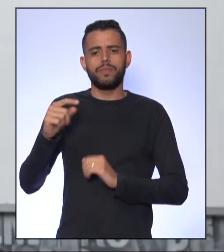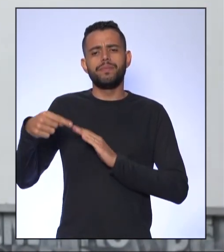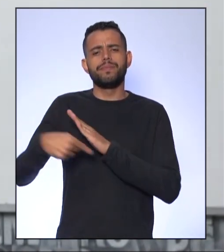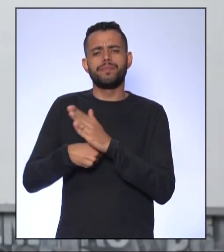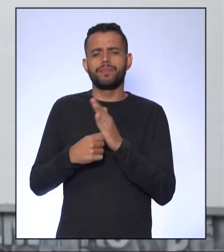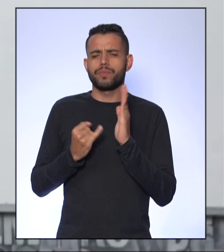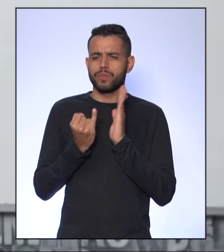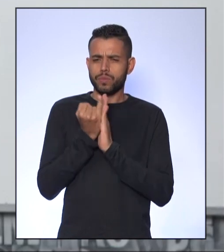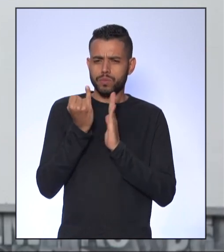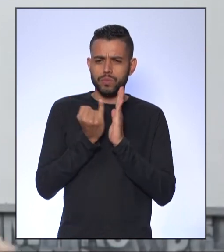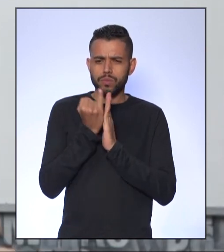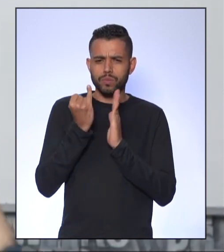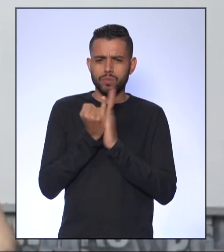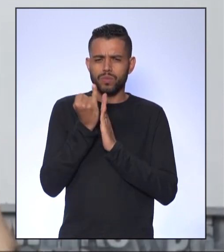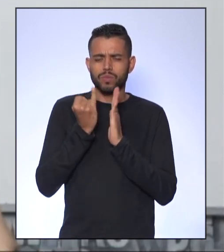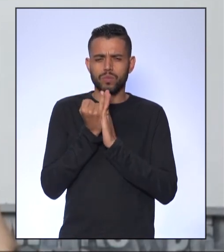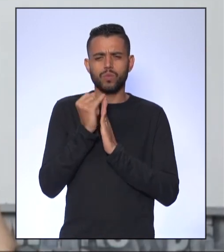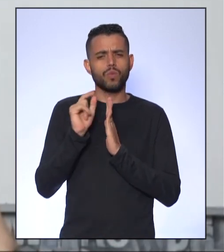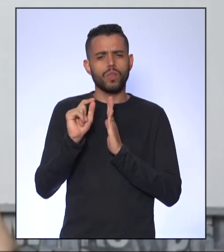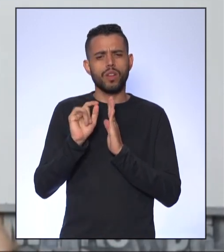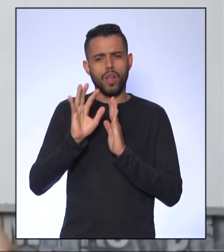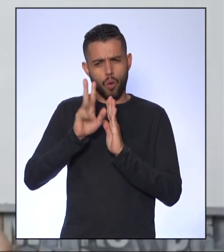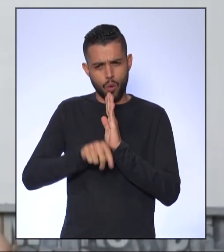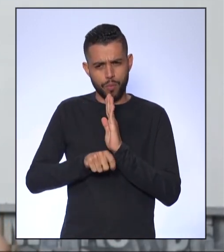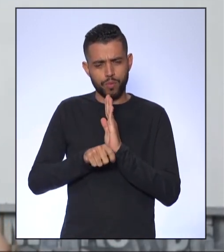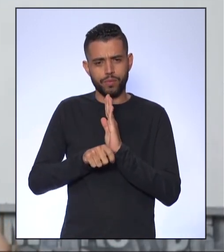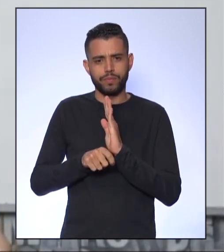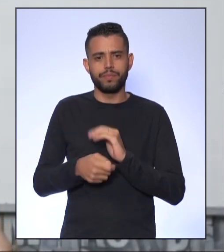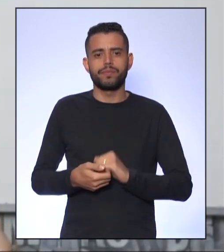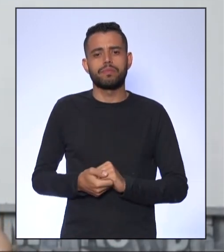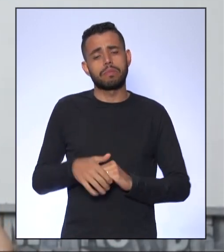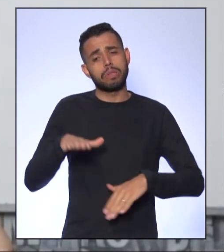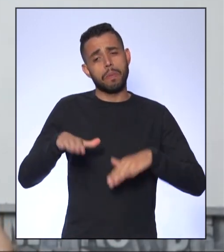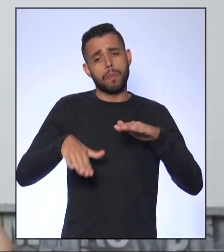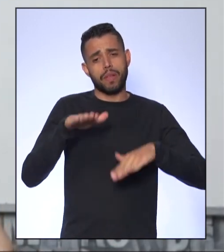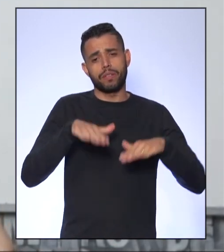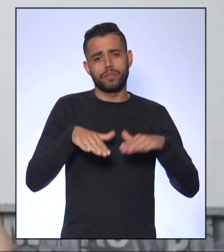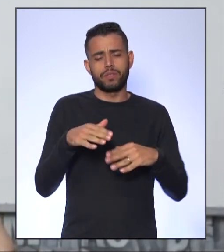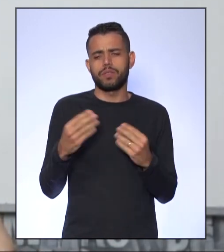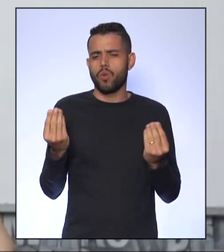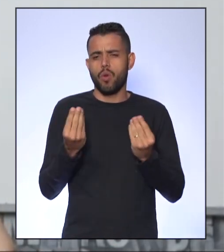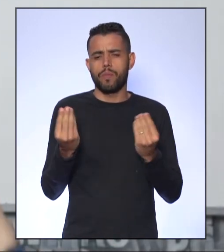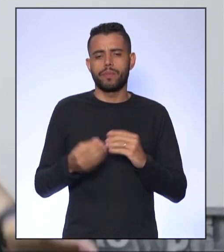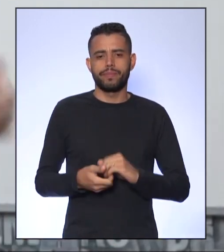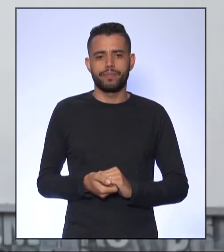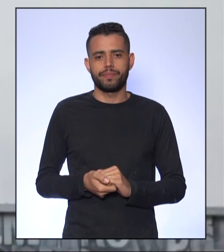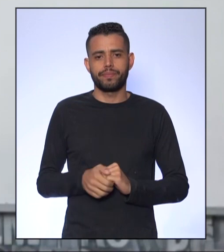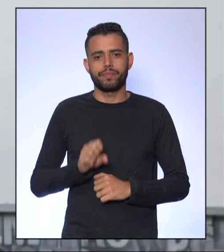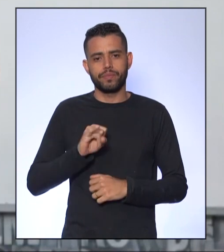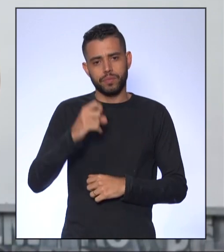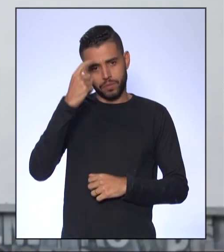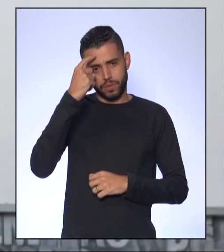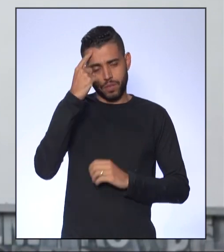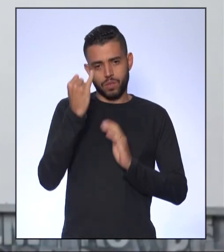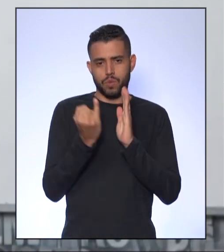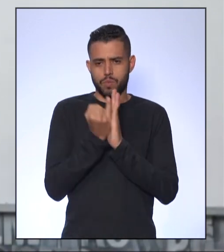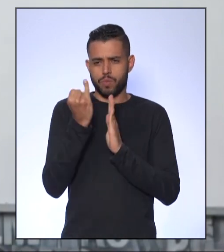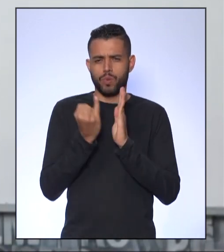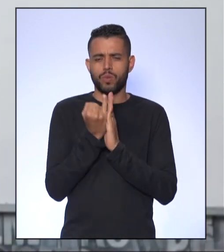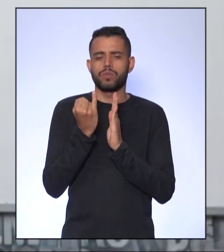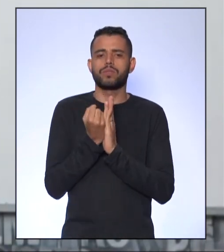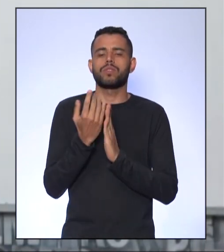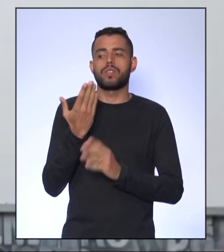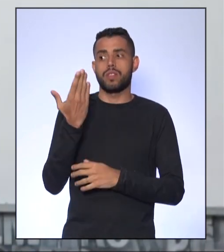roubo? Enzo, depende de como nós colocamos isso. Se eu pensar nos impostos cobrados lá na